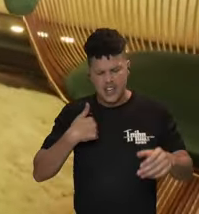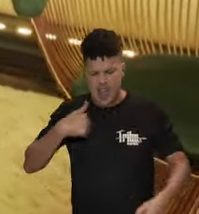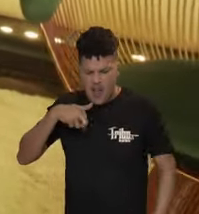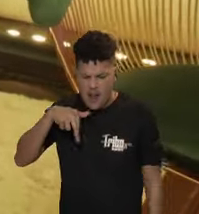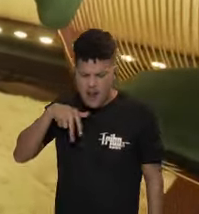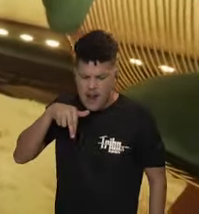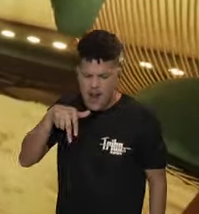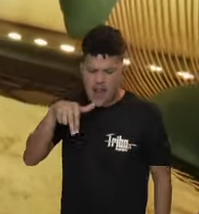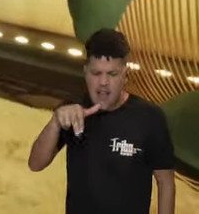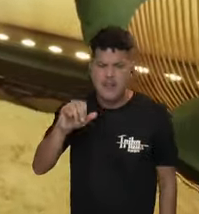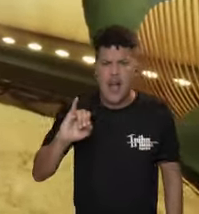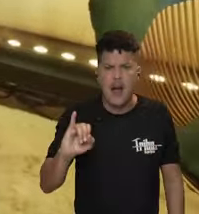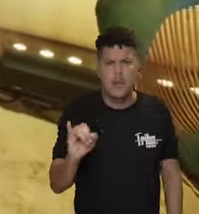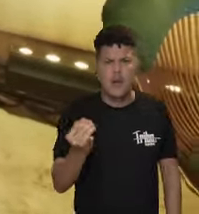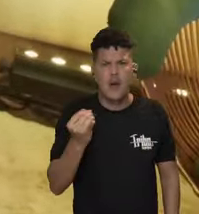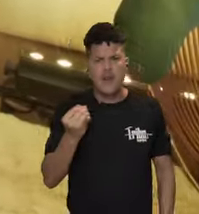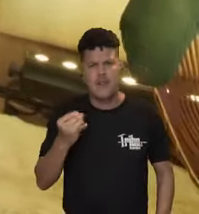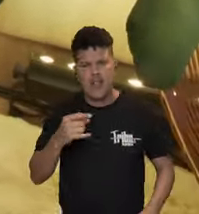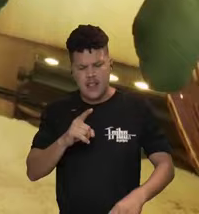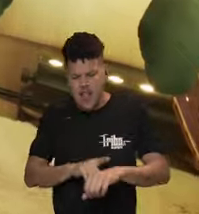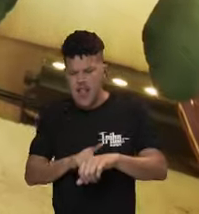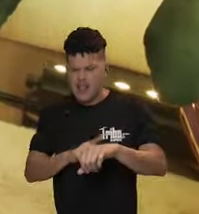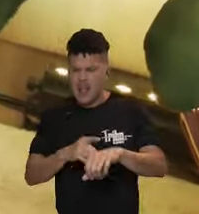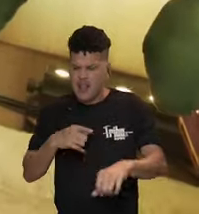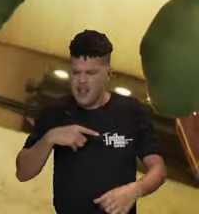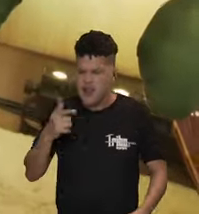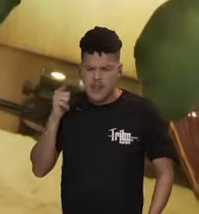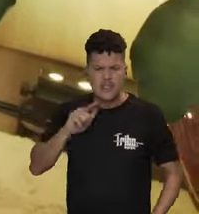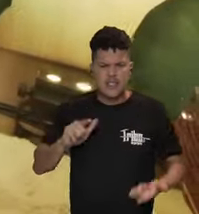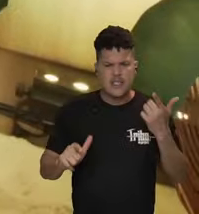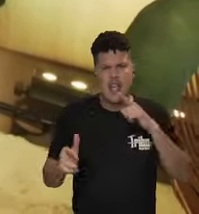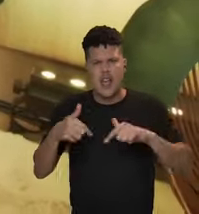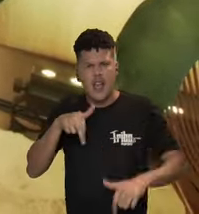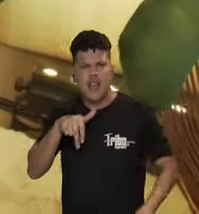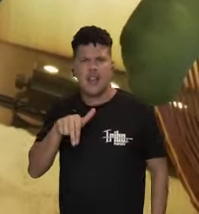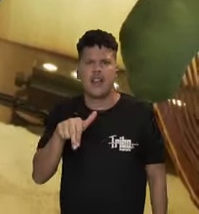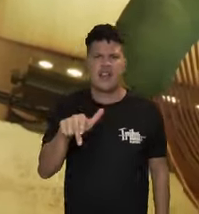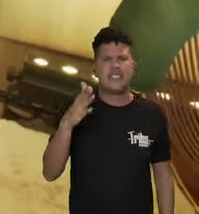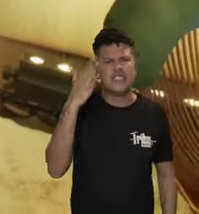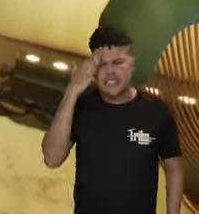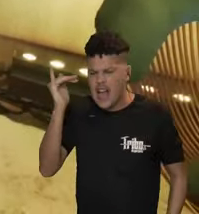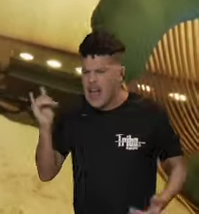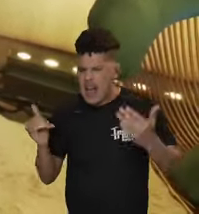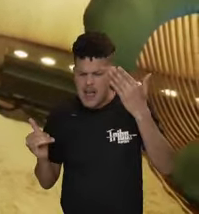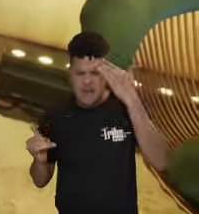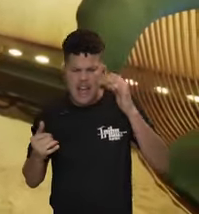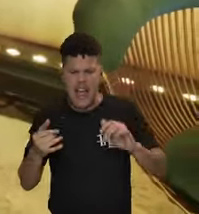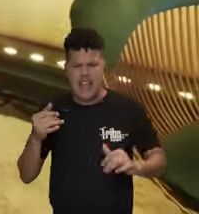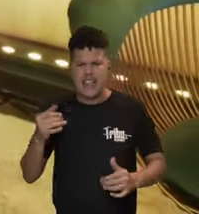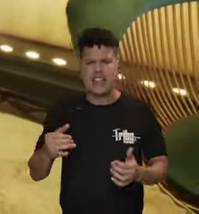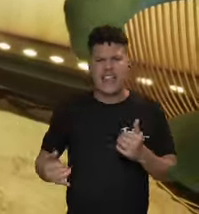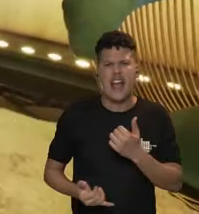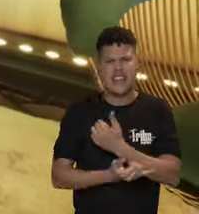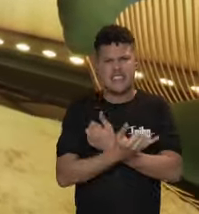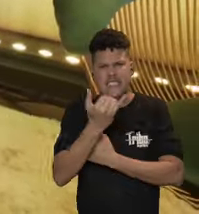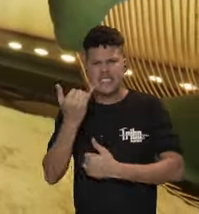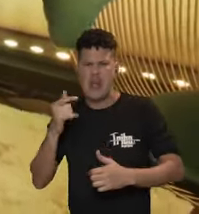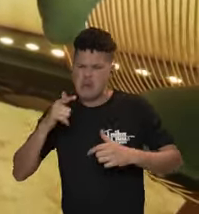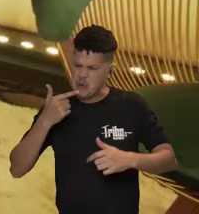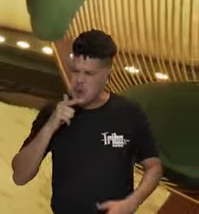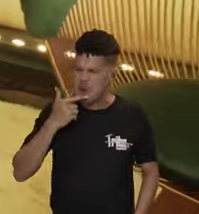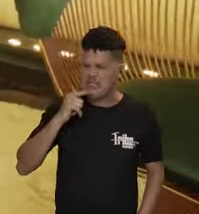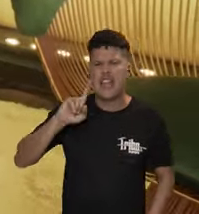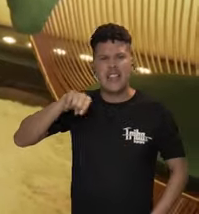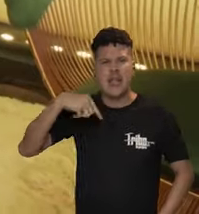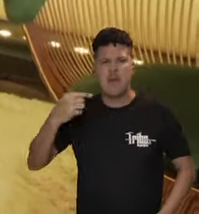caminhar e aproveitar enquanto tem pé pra andar. Então sai pra aqui, para tu de Judas, sai cara, beijo assim, sorrisinho, depois